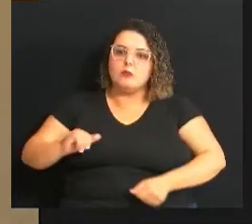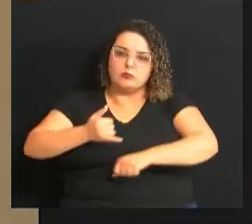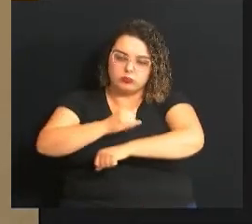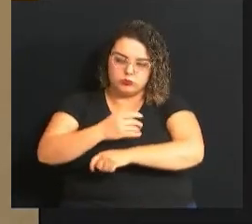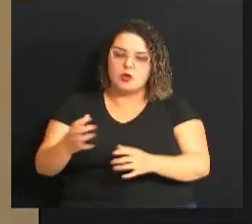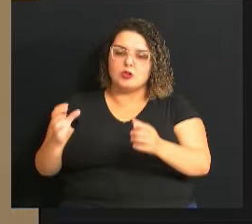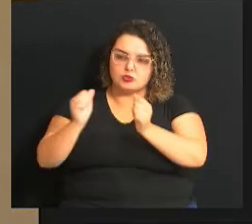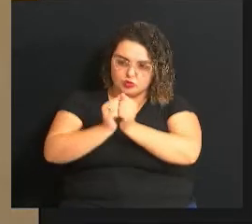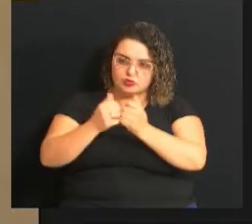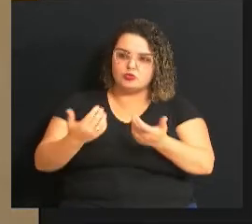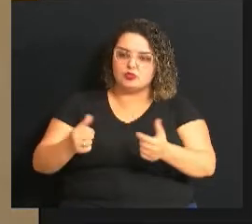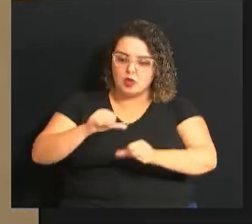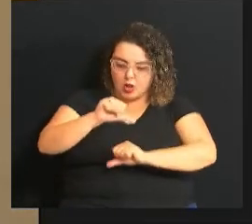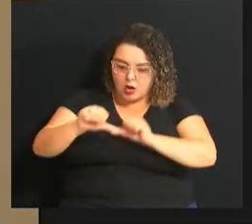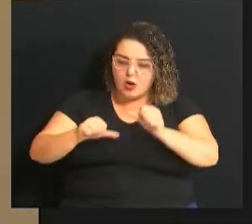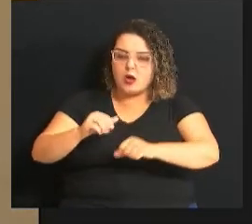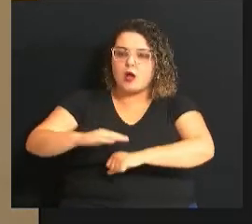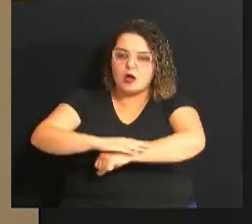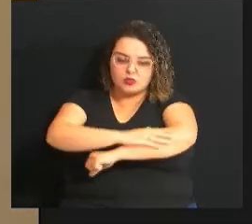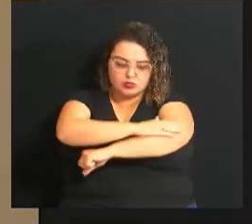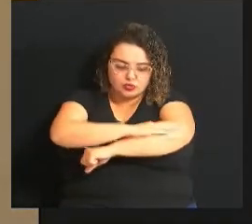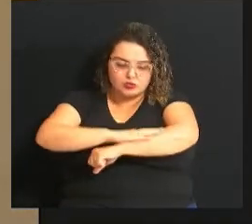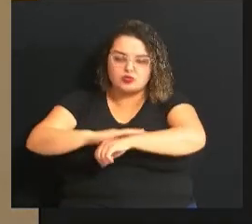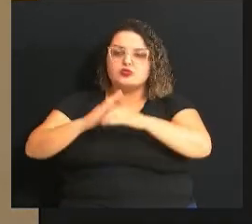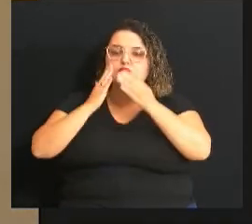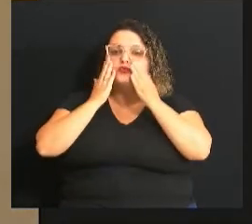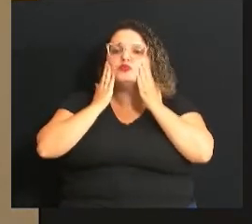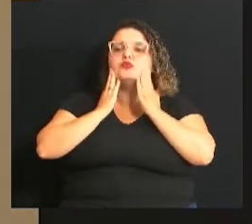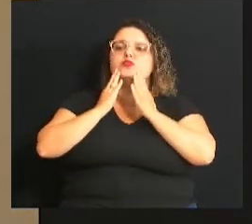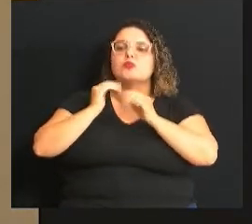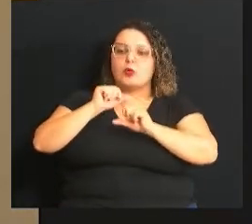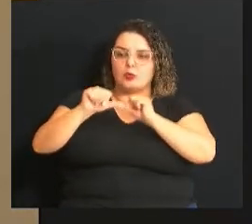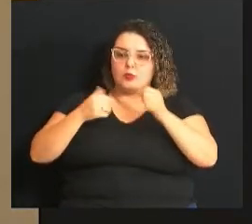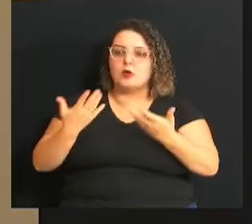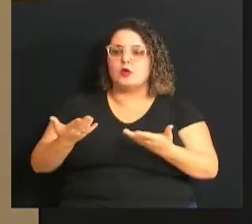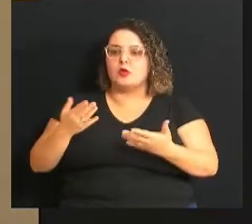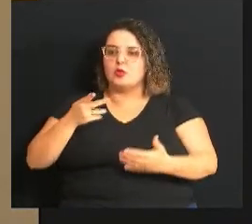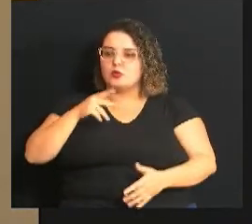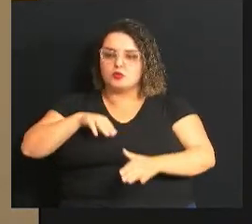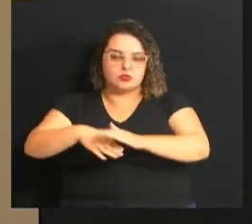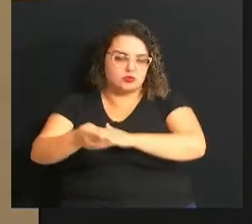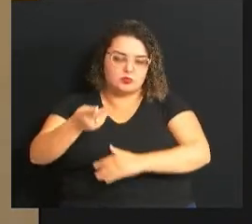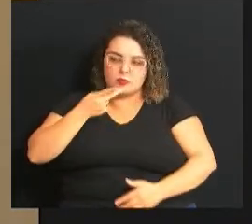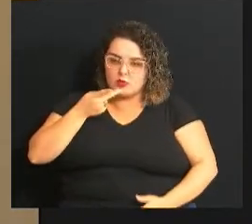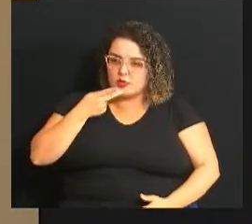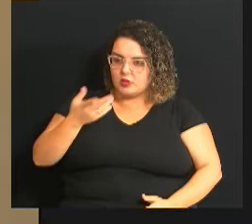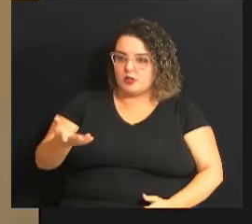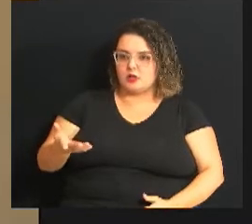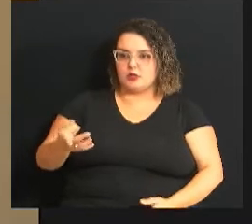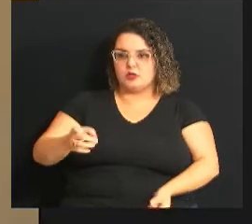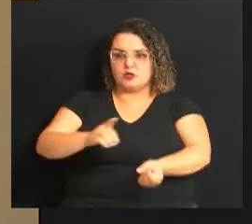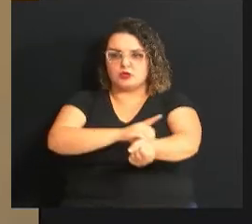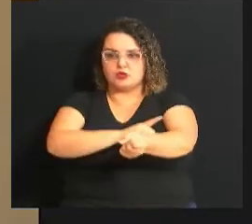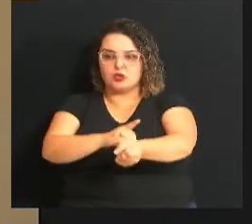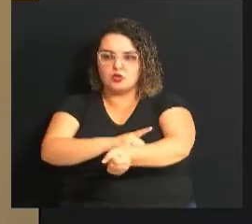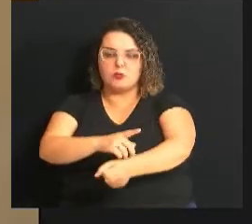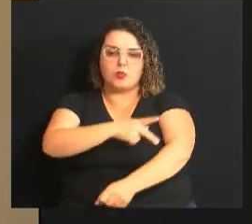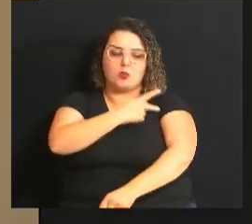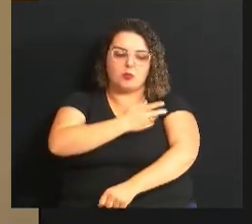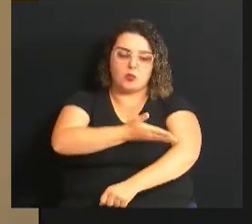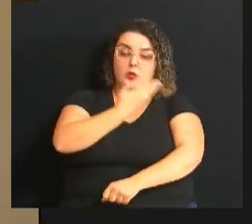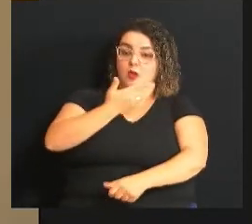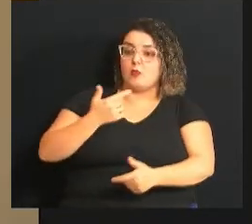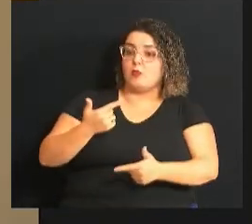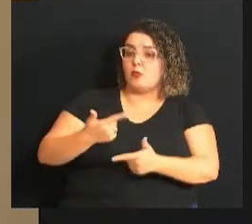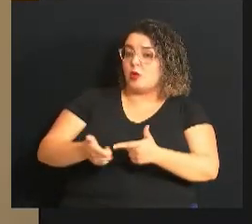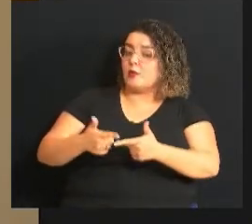também a alterações dermatológicas. Então, a gente costuma falar sempre de diabetes, hipertensão, problema de colesterol, que